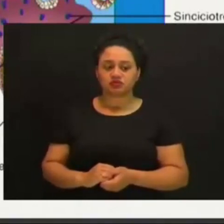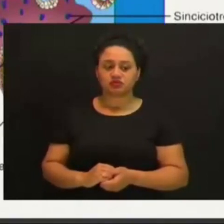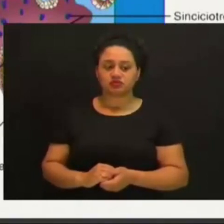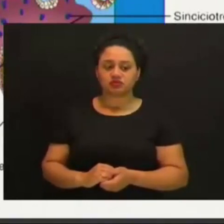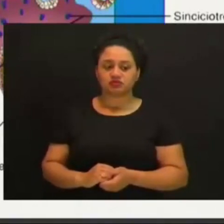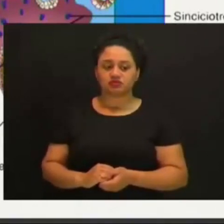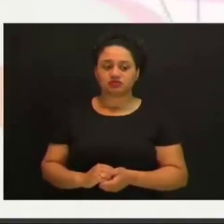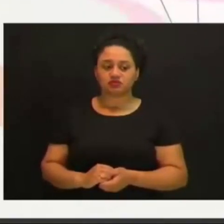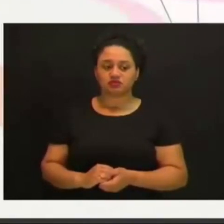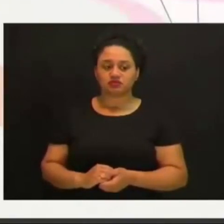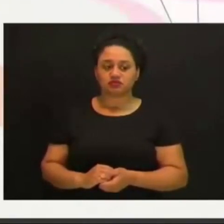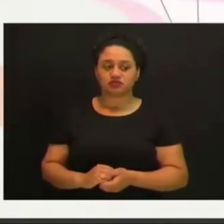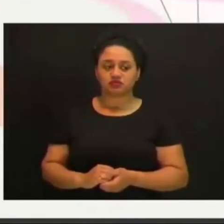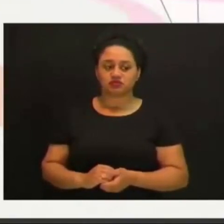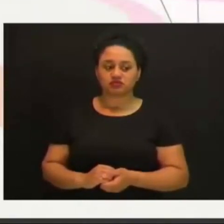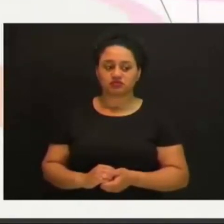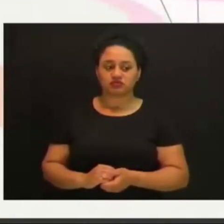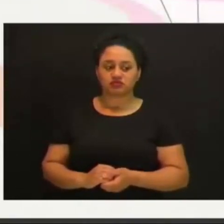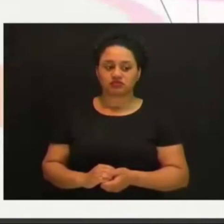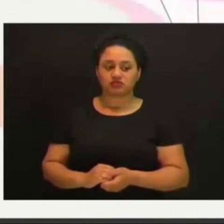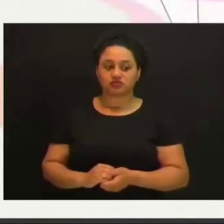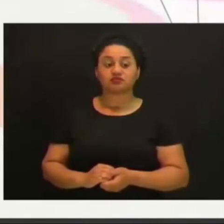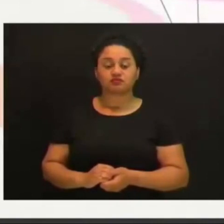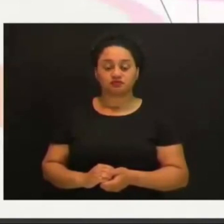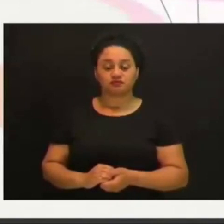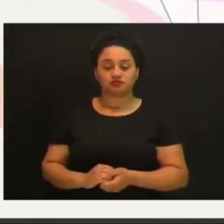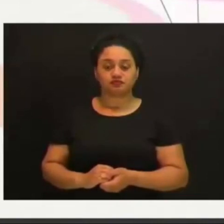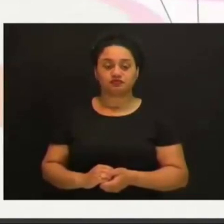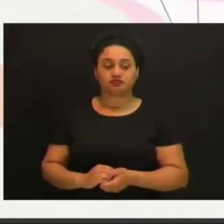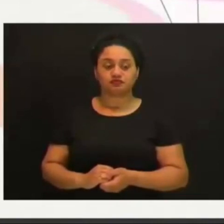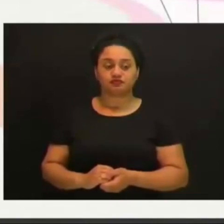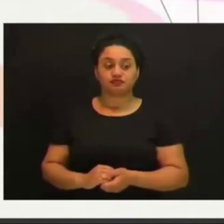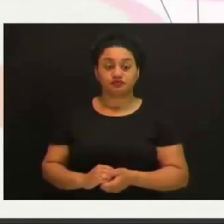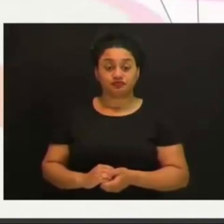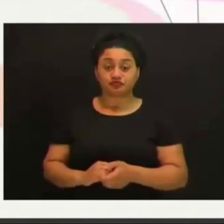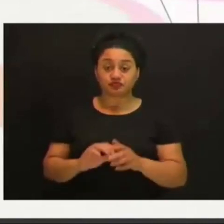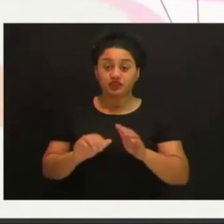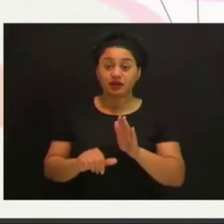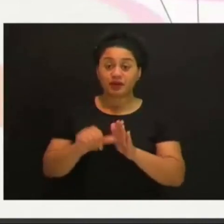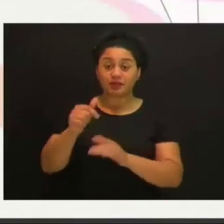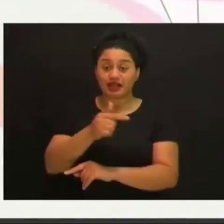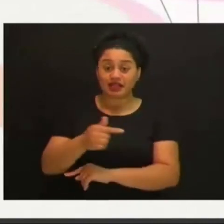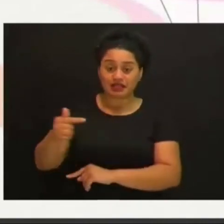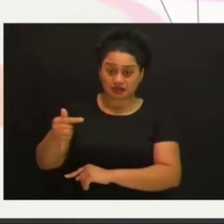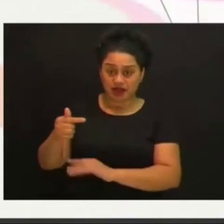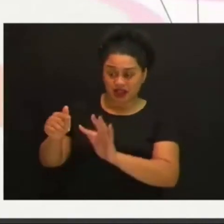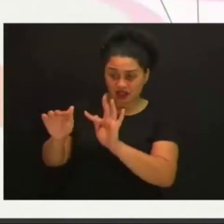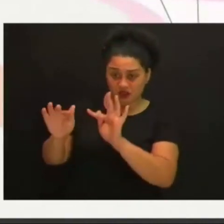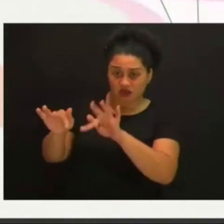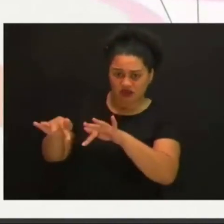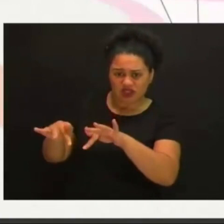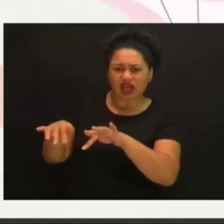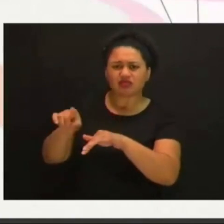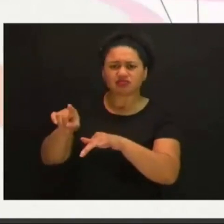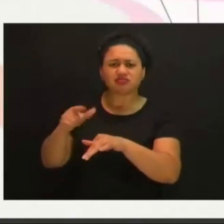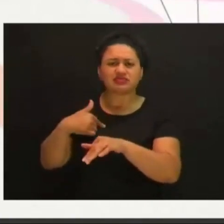Opa, acho que eu passei uma mais, desculpa. Aqui. No final da primeira semana, então nós estamos falando ali ao redor do